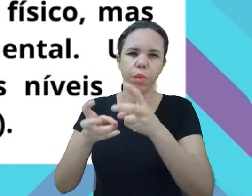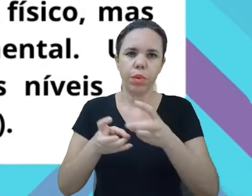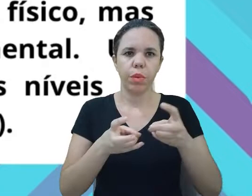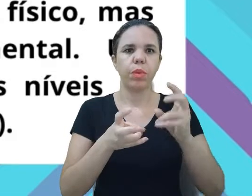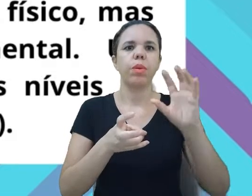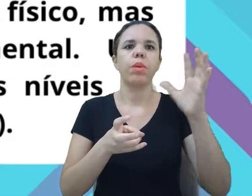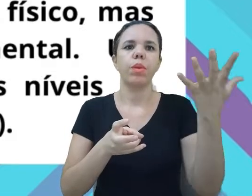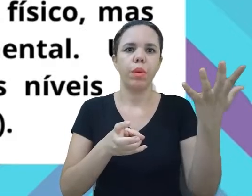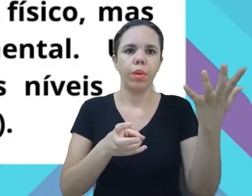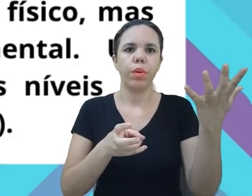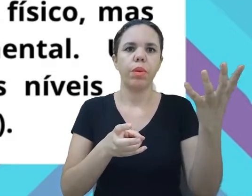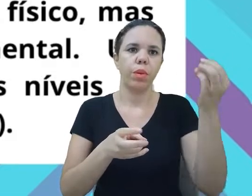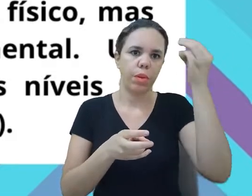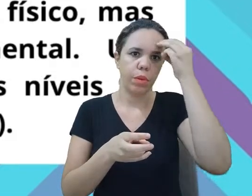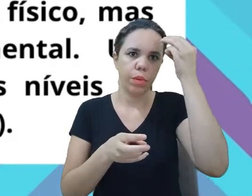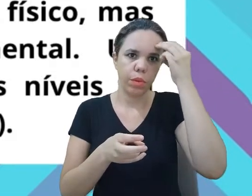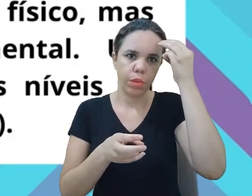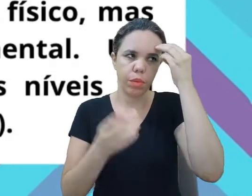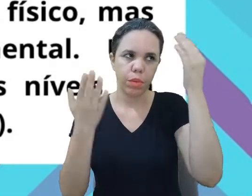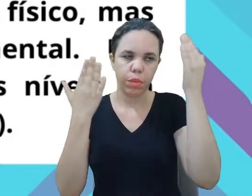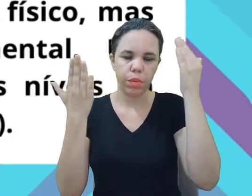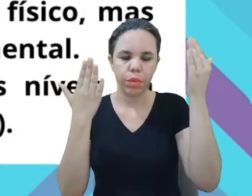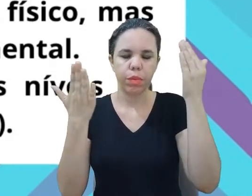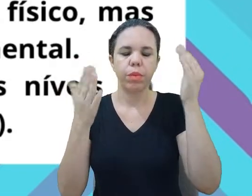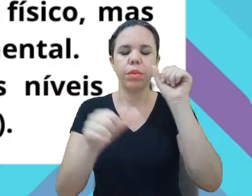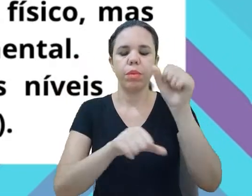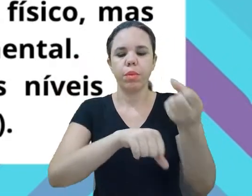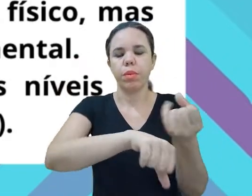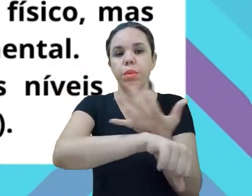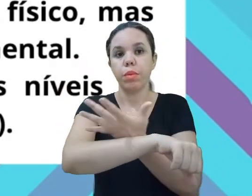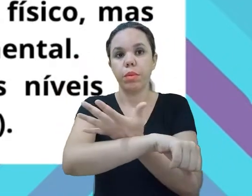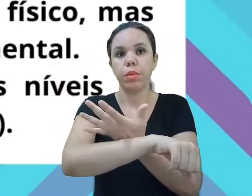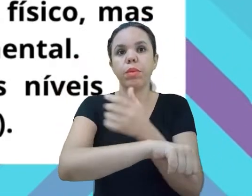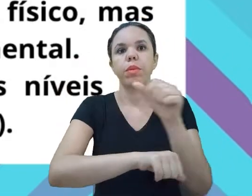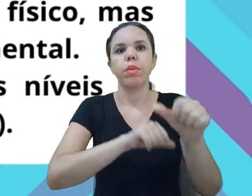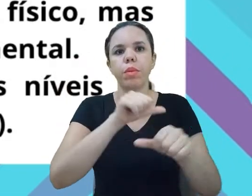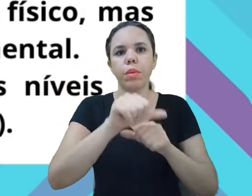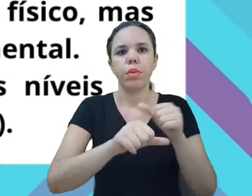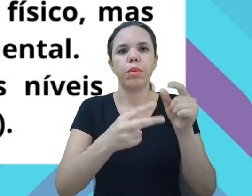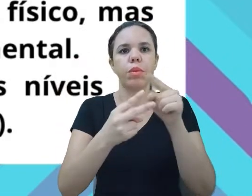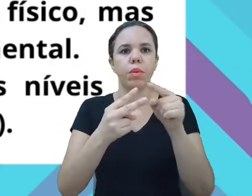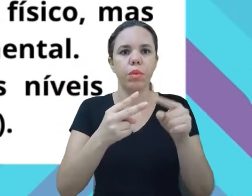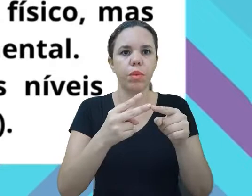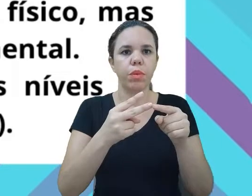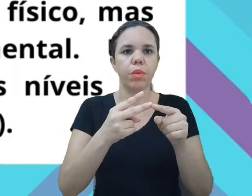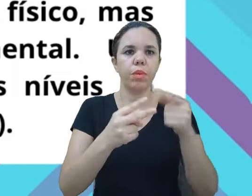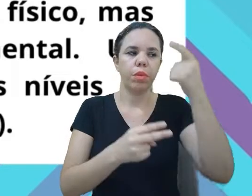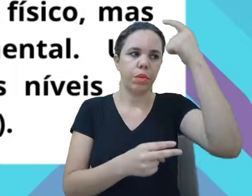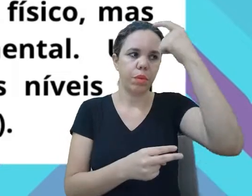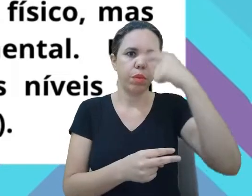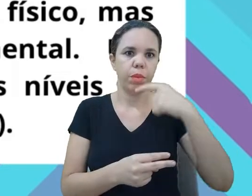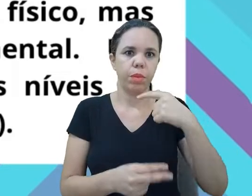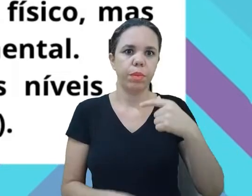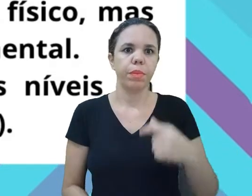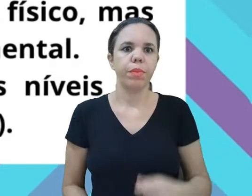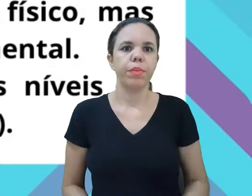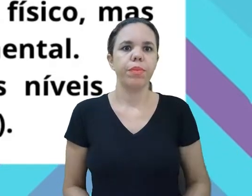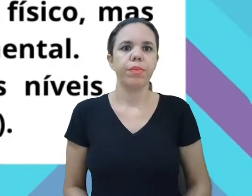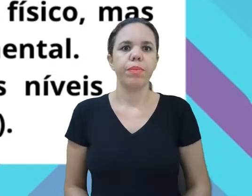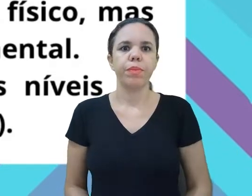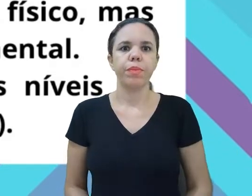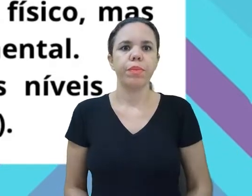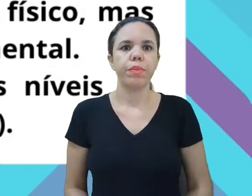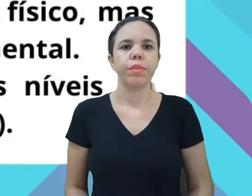sua percepção ocorre na esfera mental. Um distúrbio emocional envolve ambos os níveis da